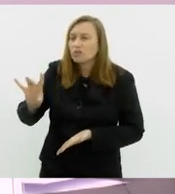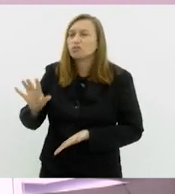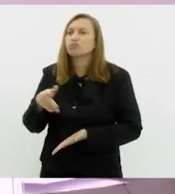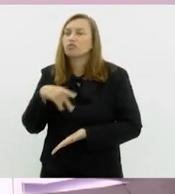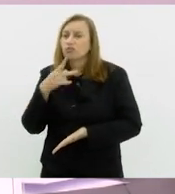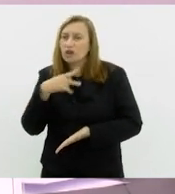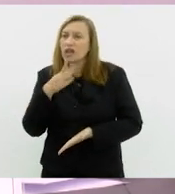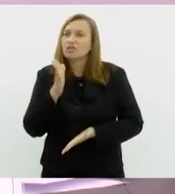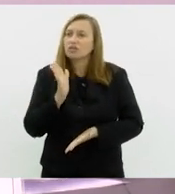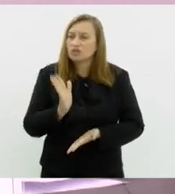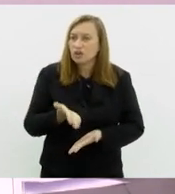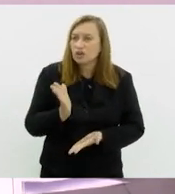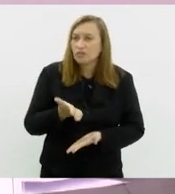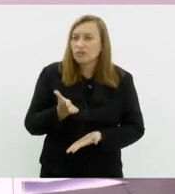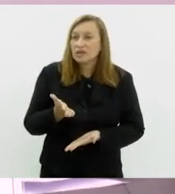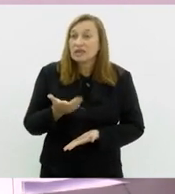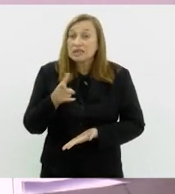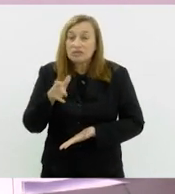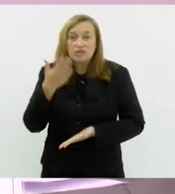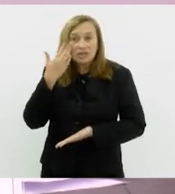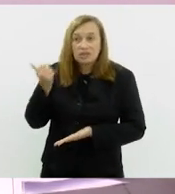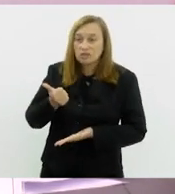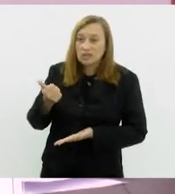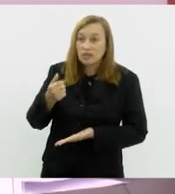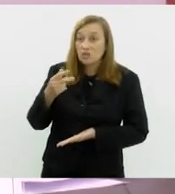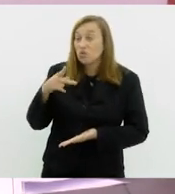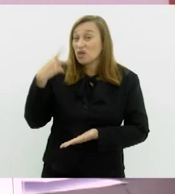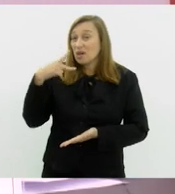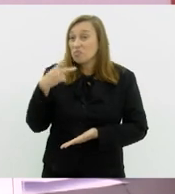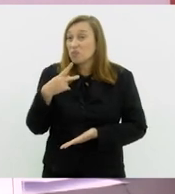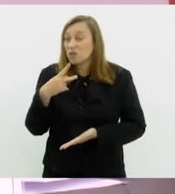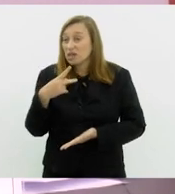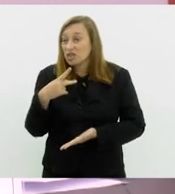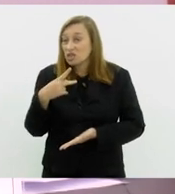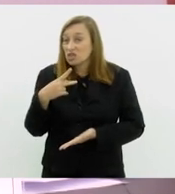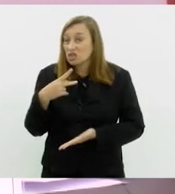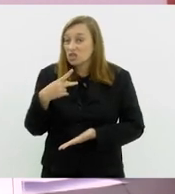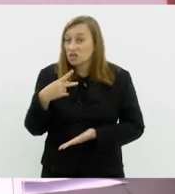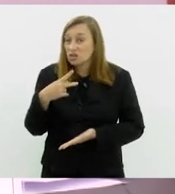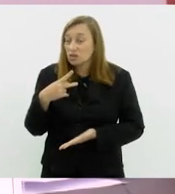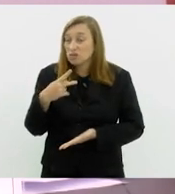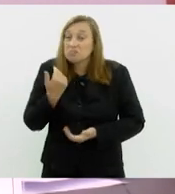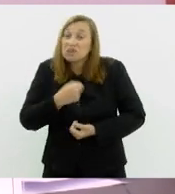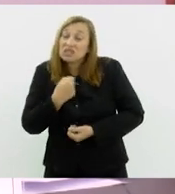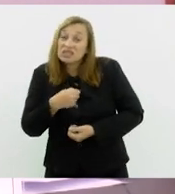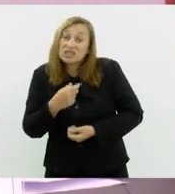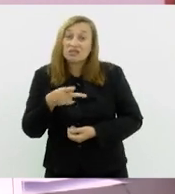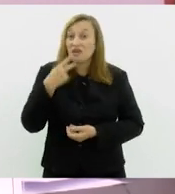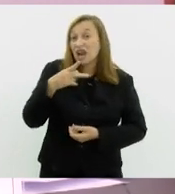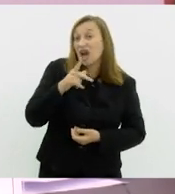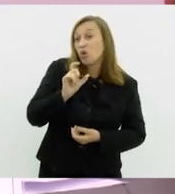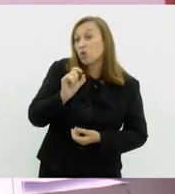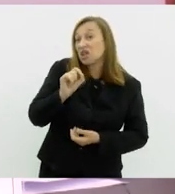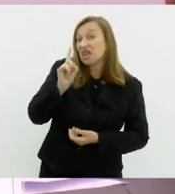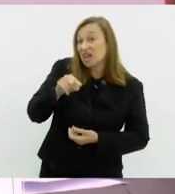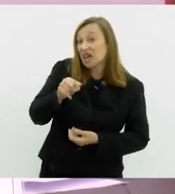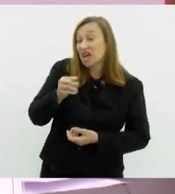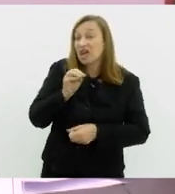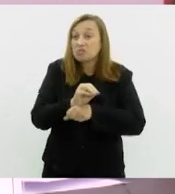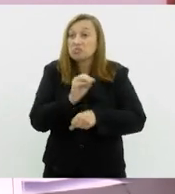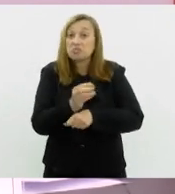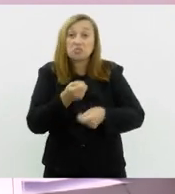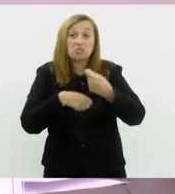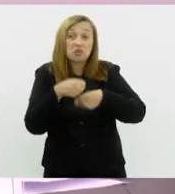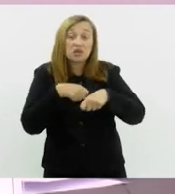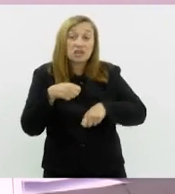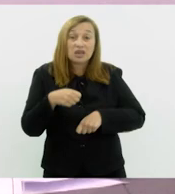vocês colocaram. Se você não sabe o que é a política, o que é que precisa falar, ou o que é a economia do cuidado, na